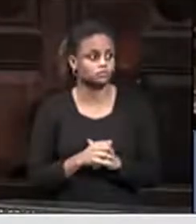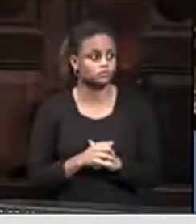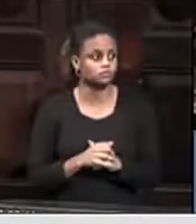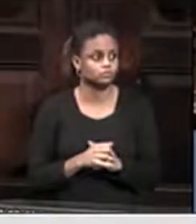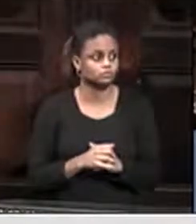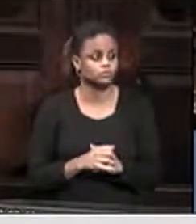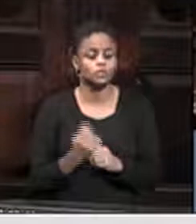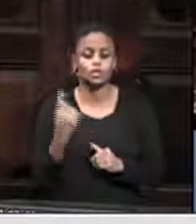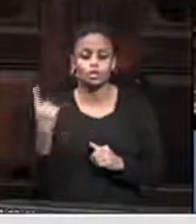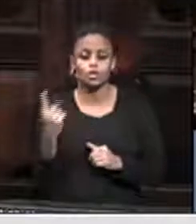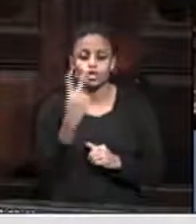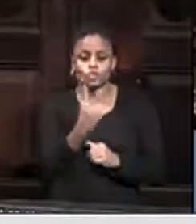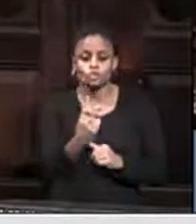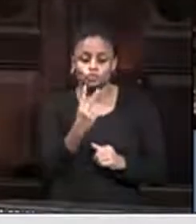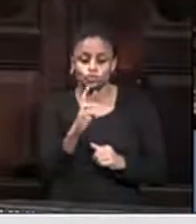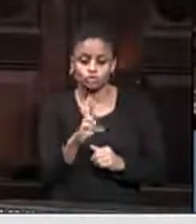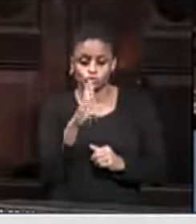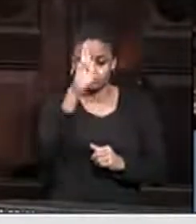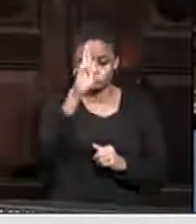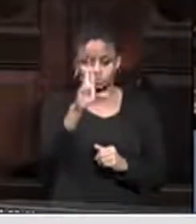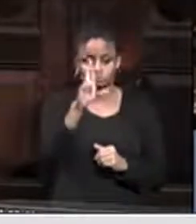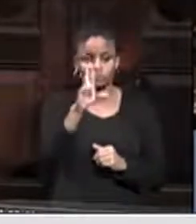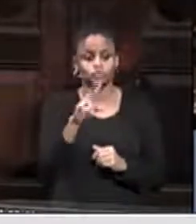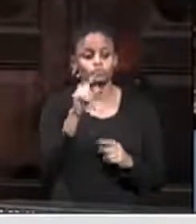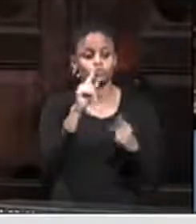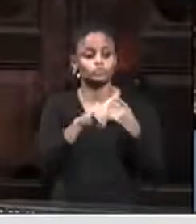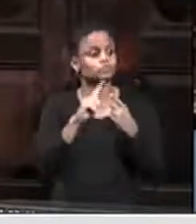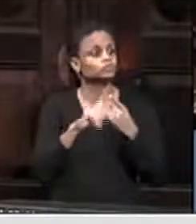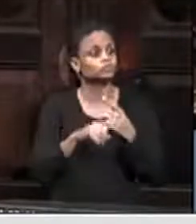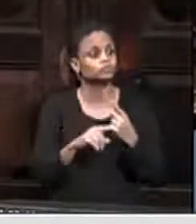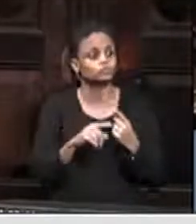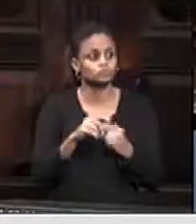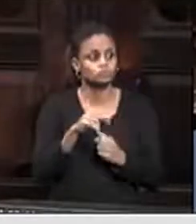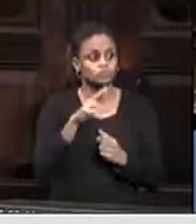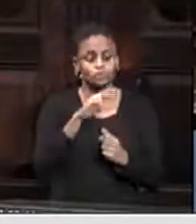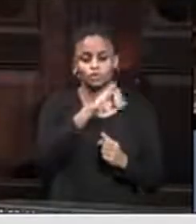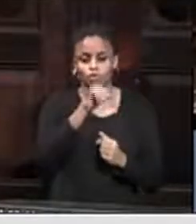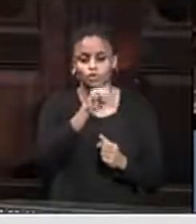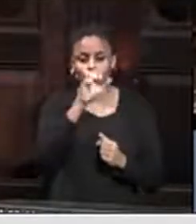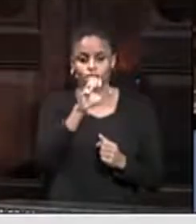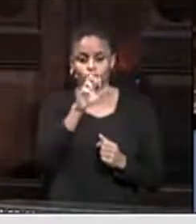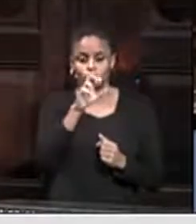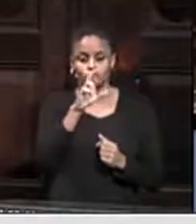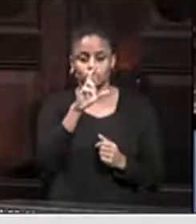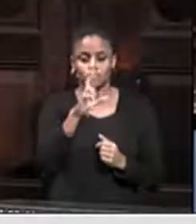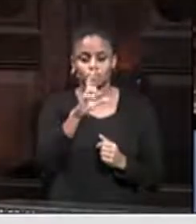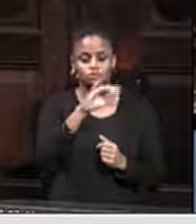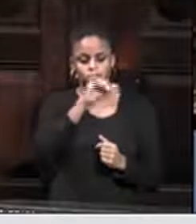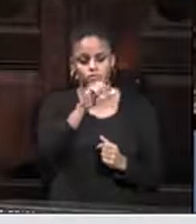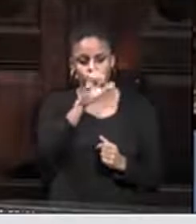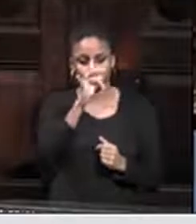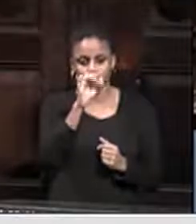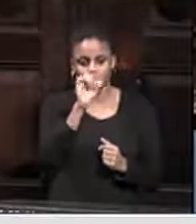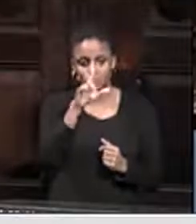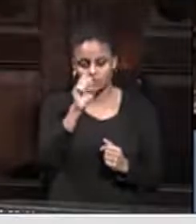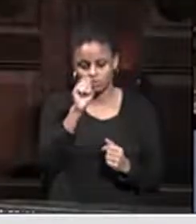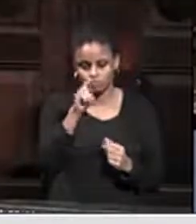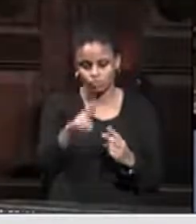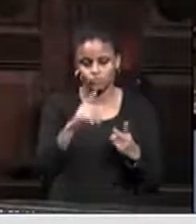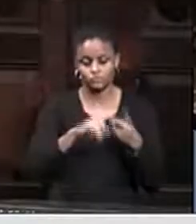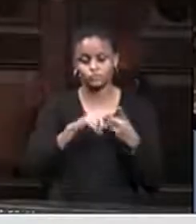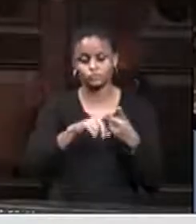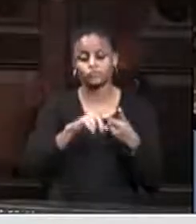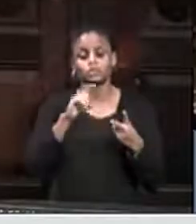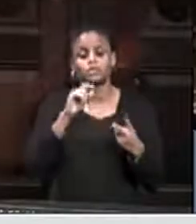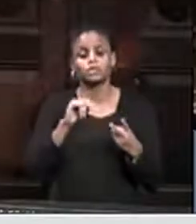atuais reitores, o reitor do Instituto Federal Fluminense, professor Jefferson Manhães Azevedo, e o do Instituto Federal do